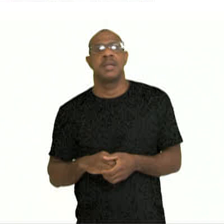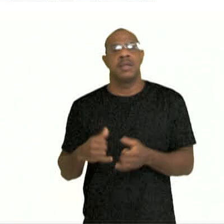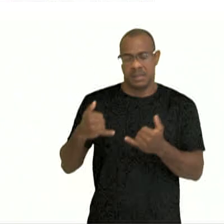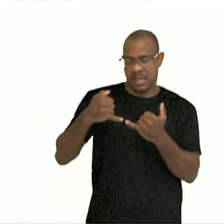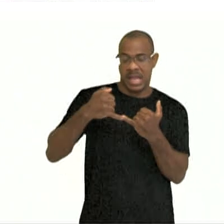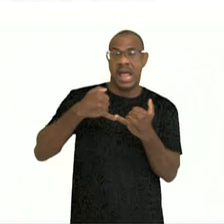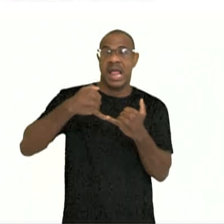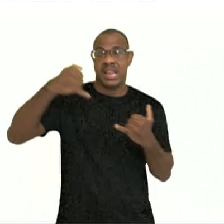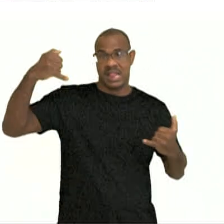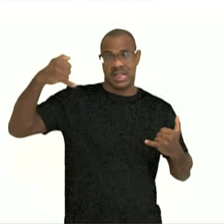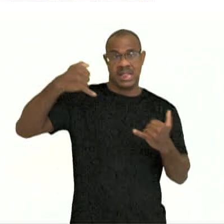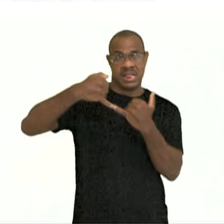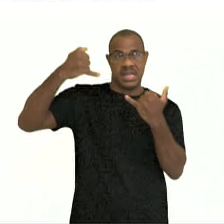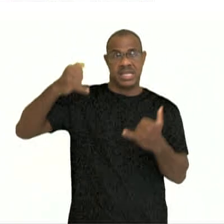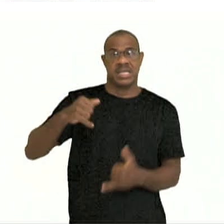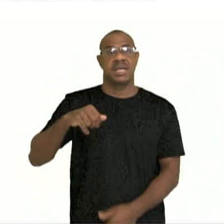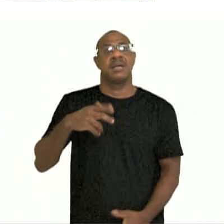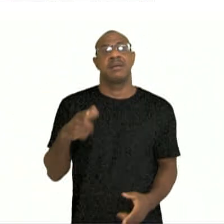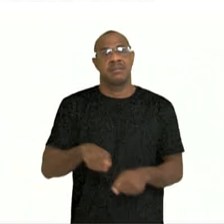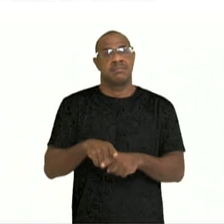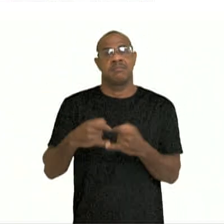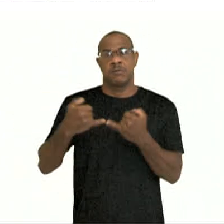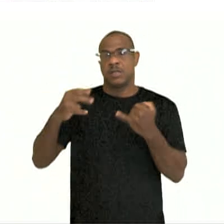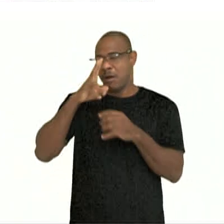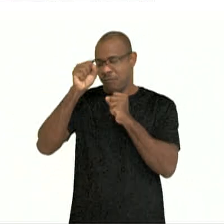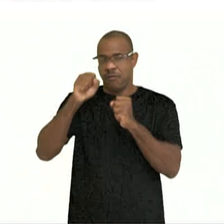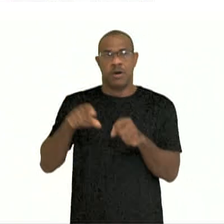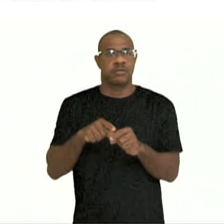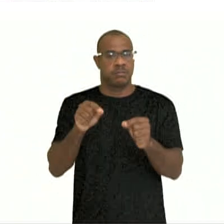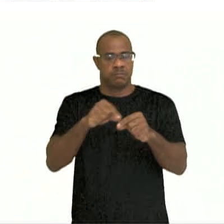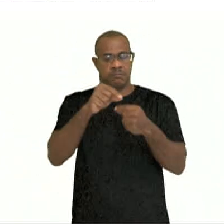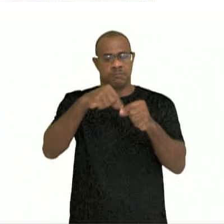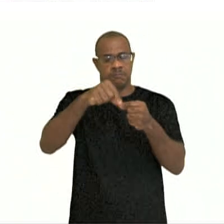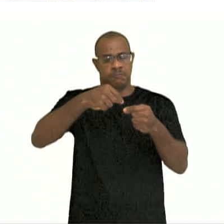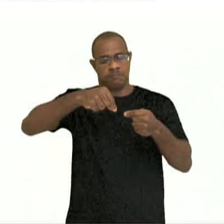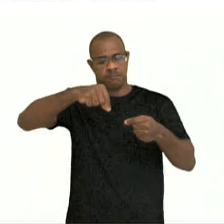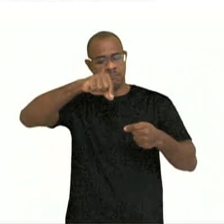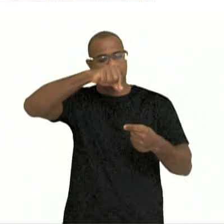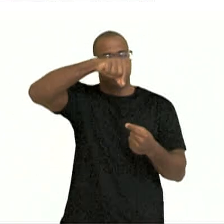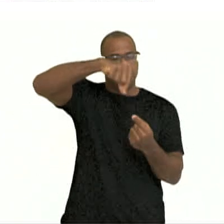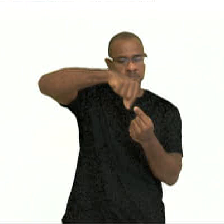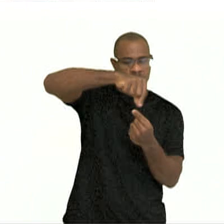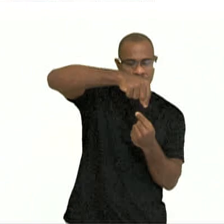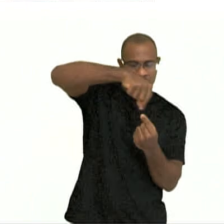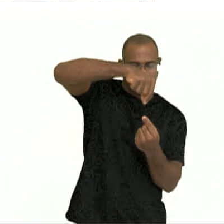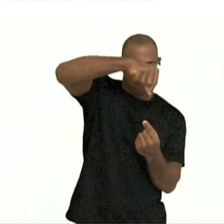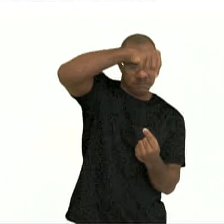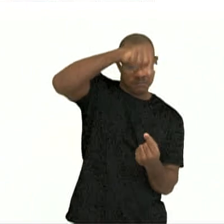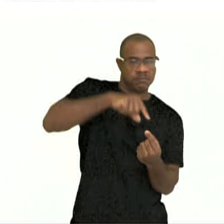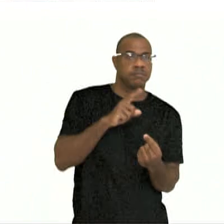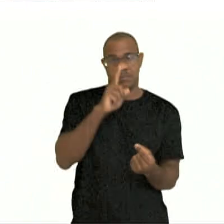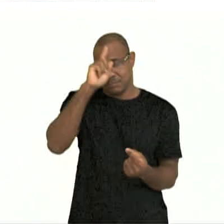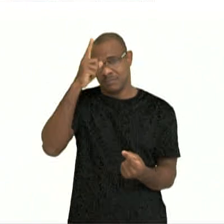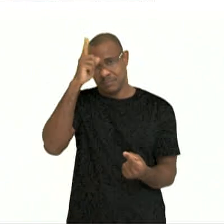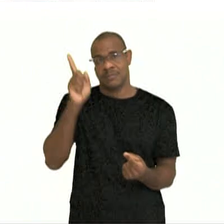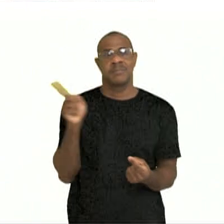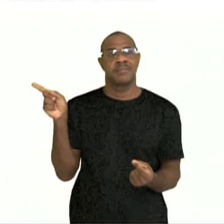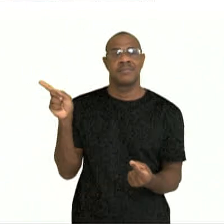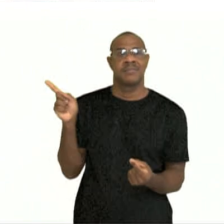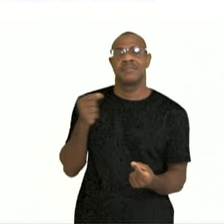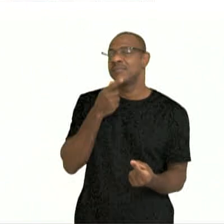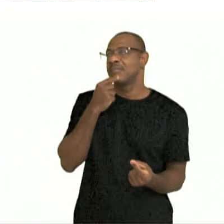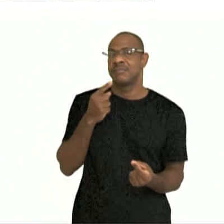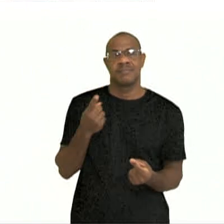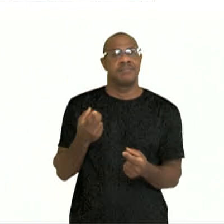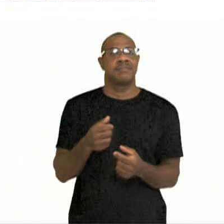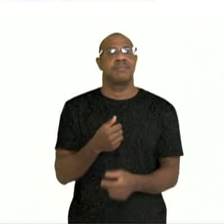até hoje. E aí nós temos aqui, ó, o pindorama, um instrumento musical que ele criou em